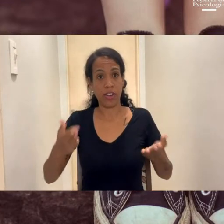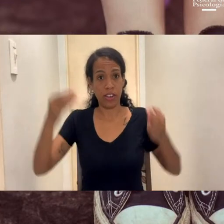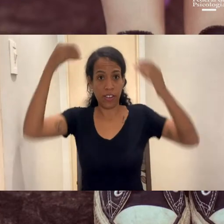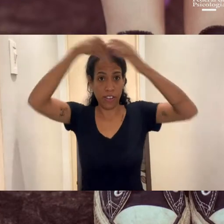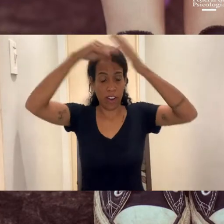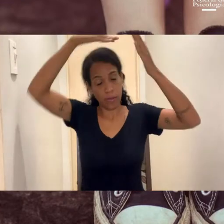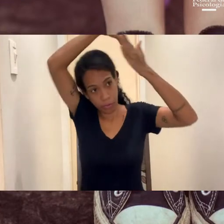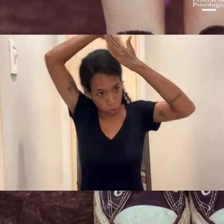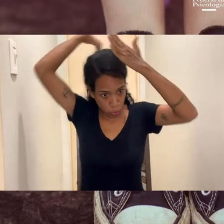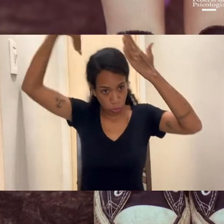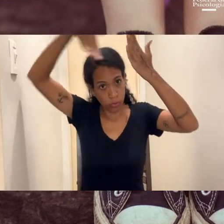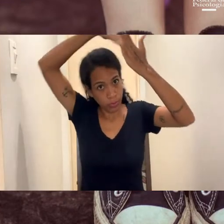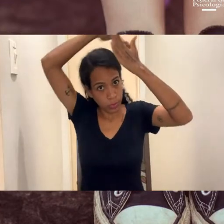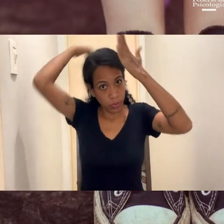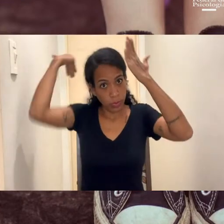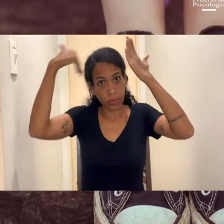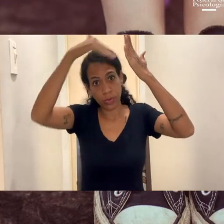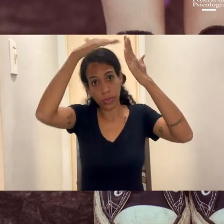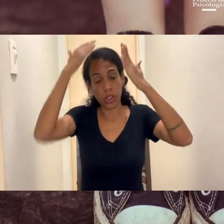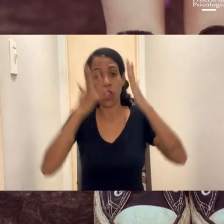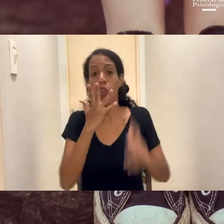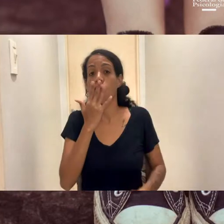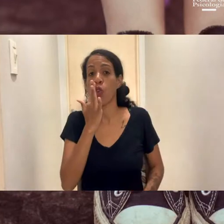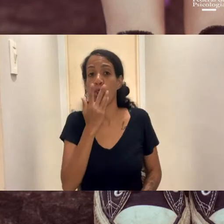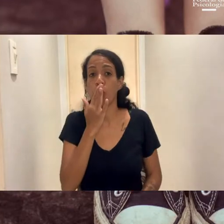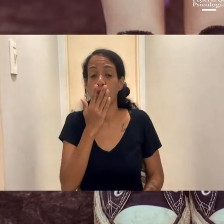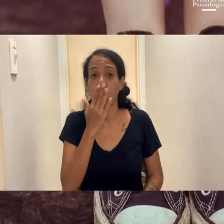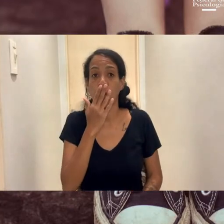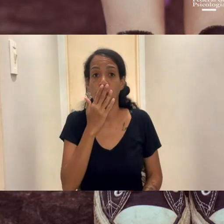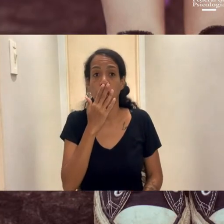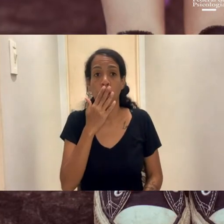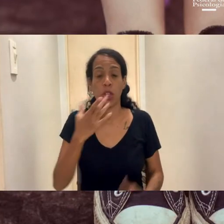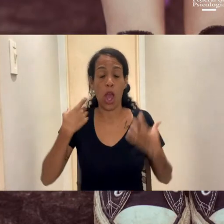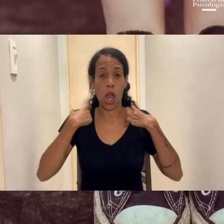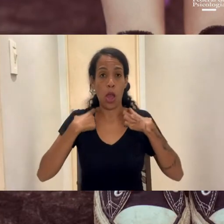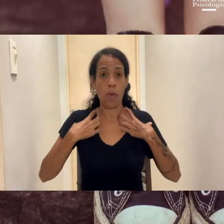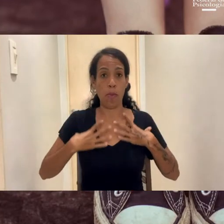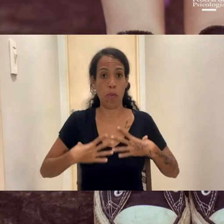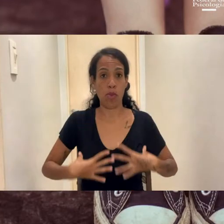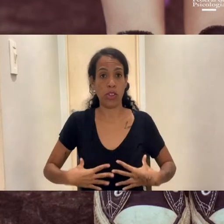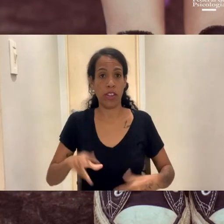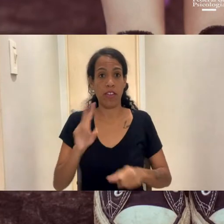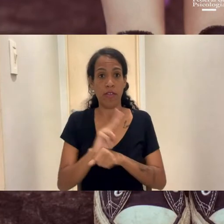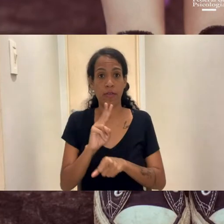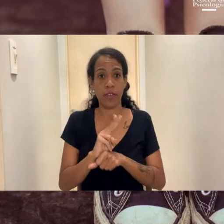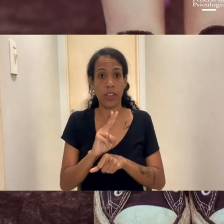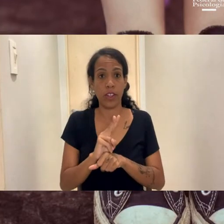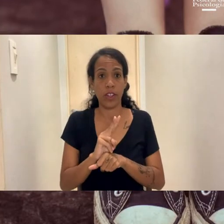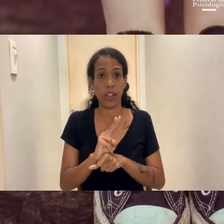de um turbante colorido, eu estou com uma blusa verde, com uma